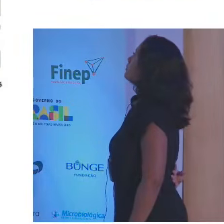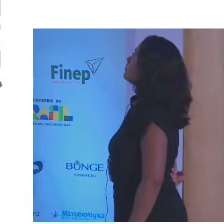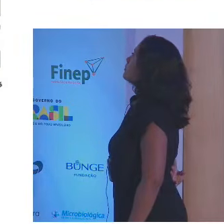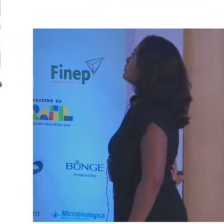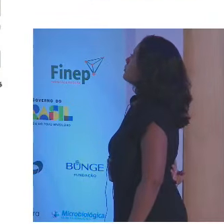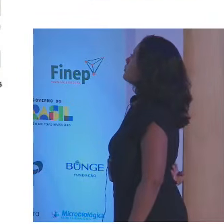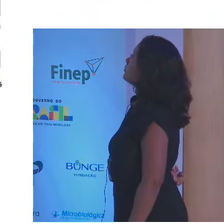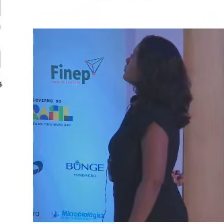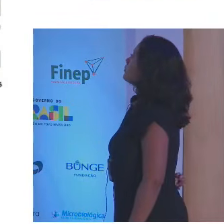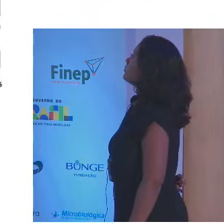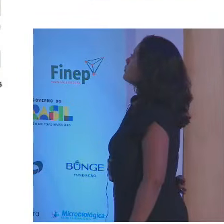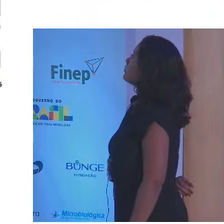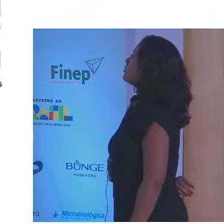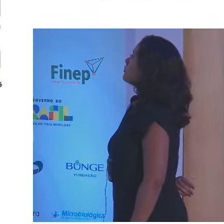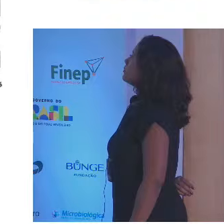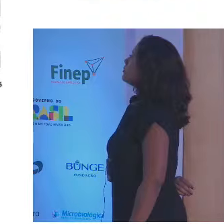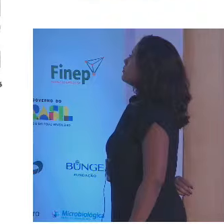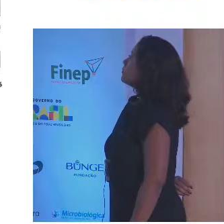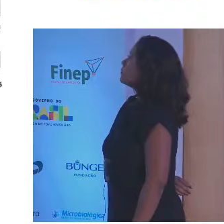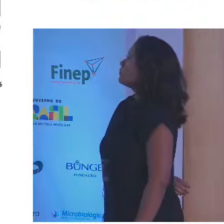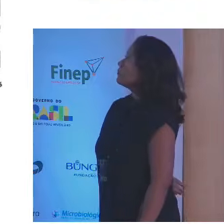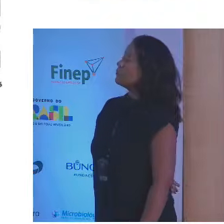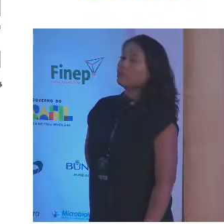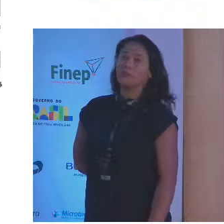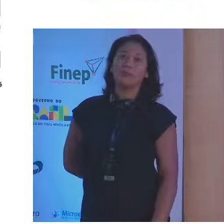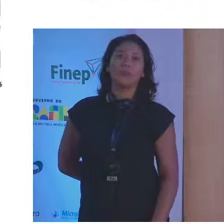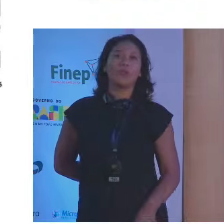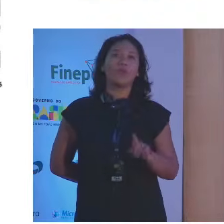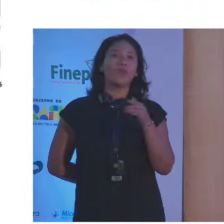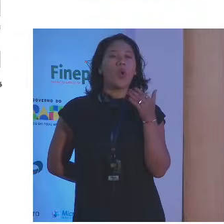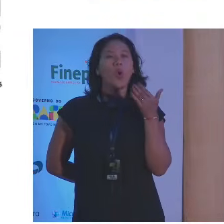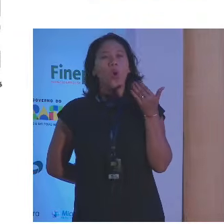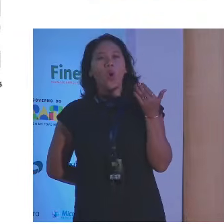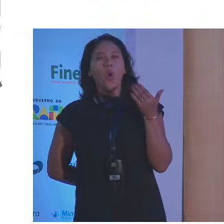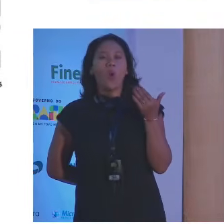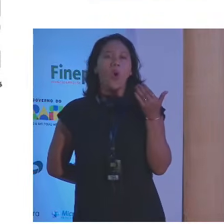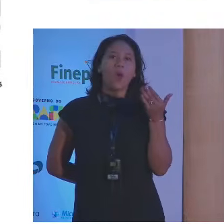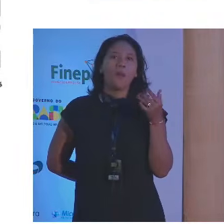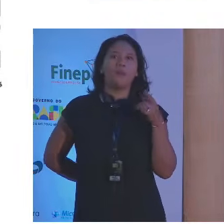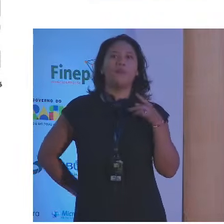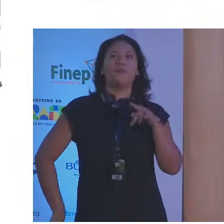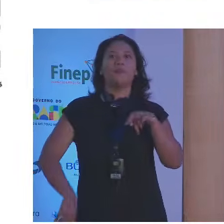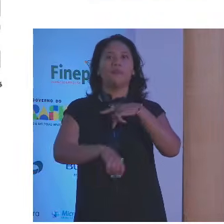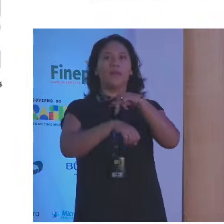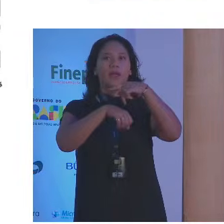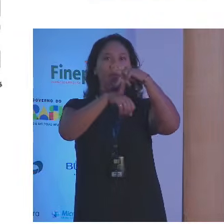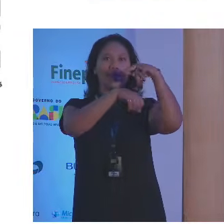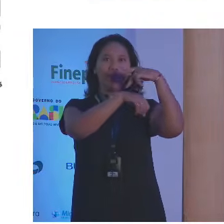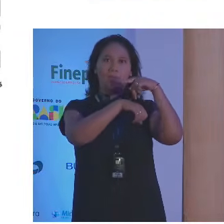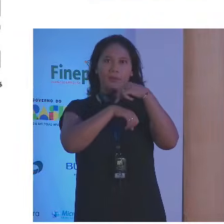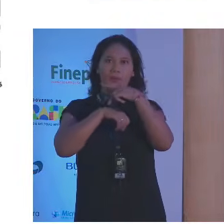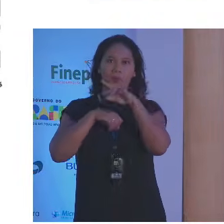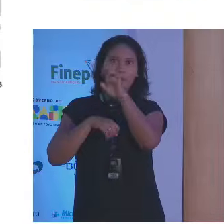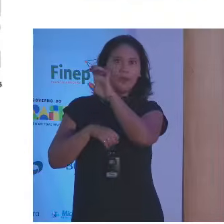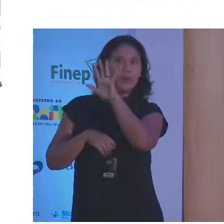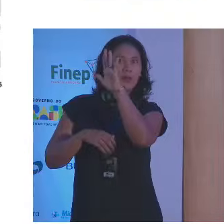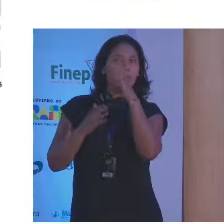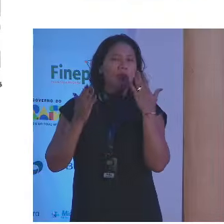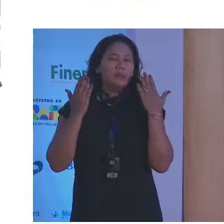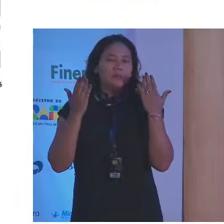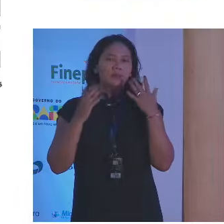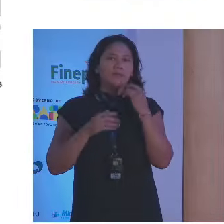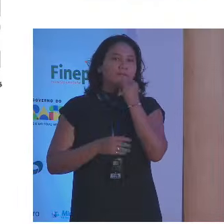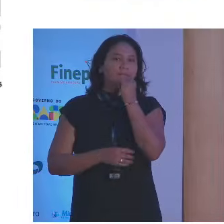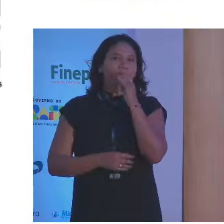Então, botei aqui, né, fiz uma comparação usando países europeus como escala, né. Então, a gente